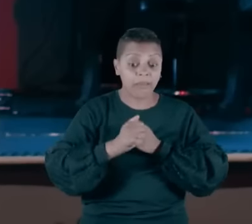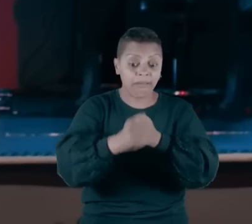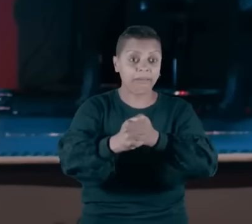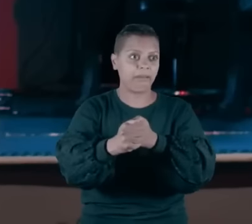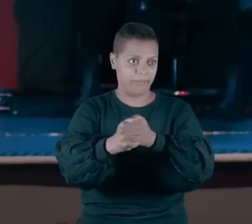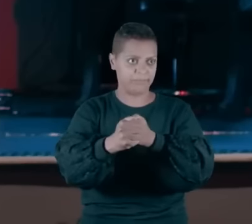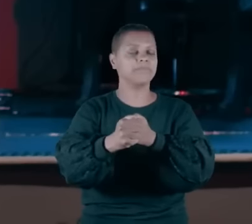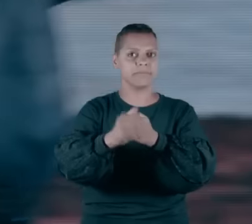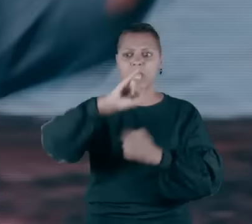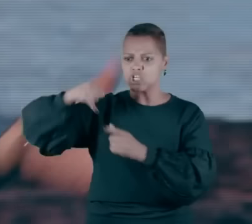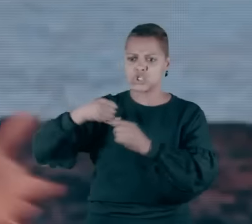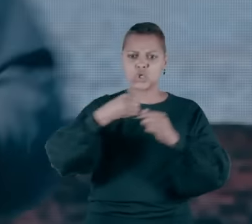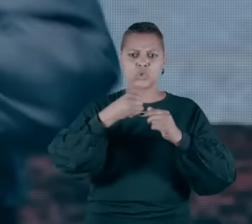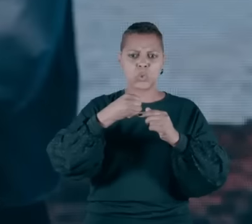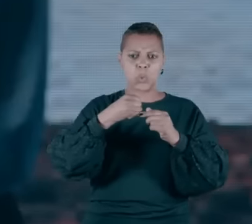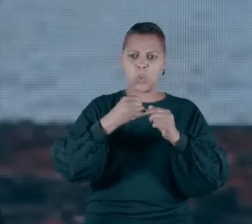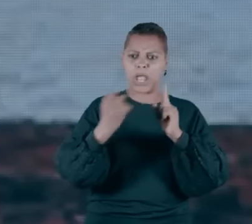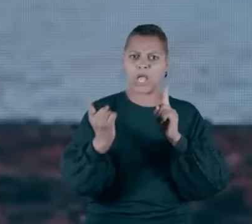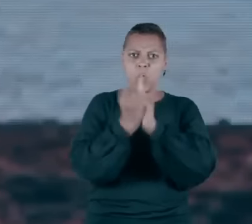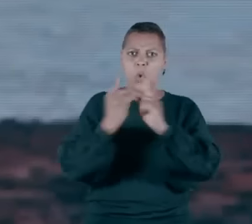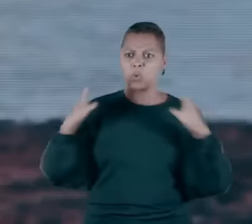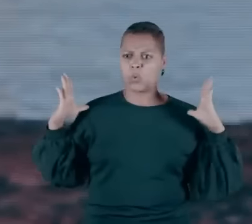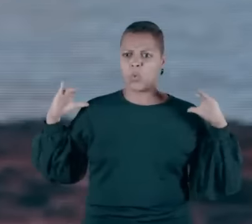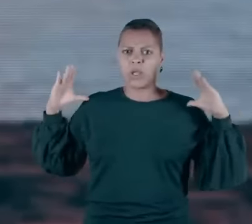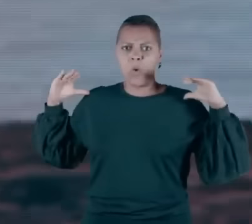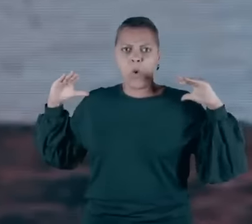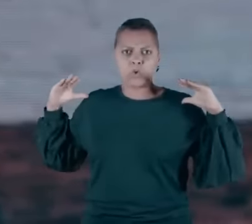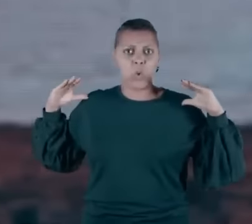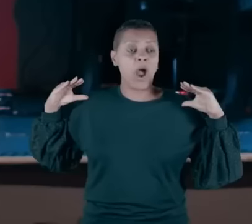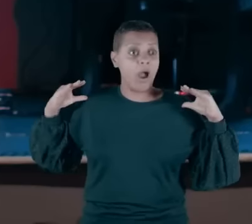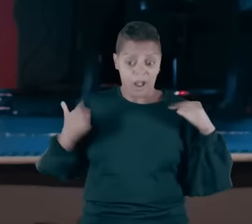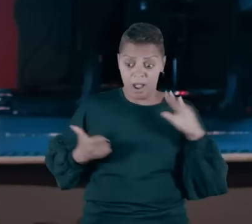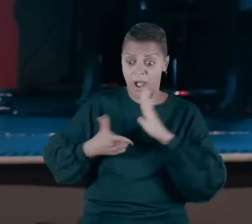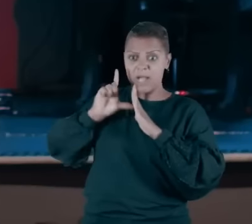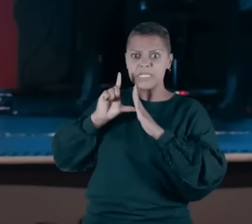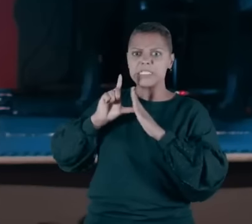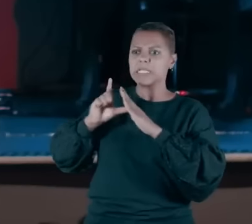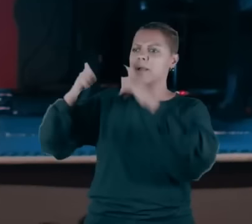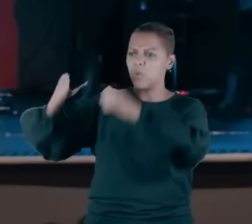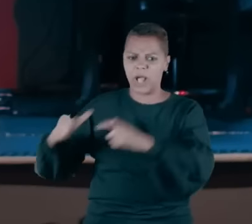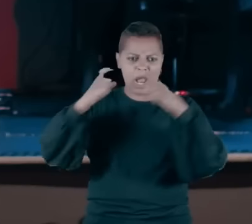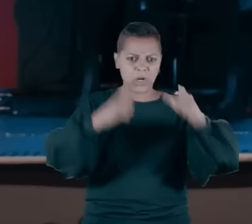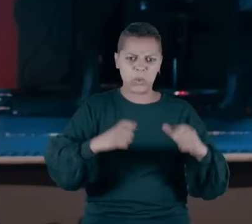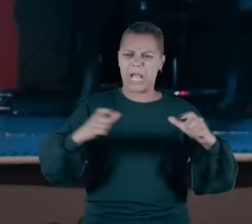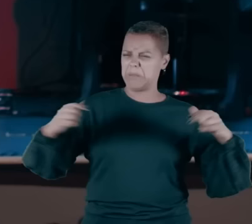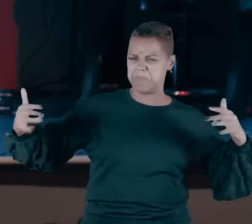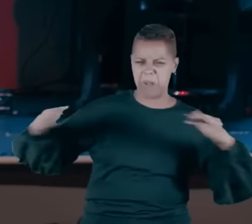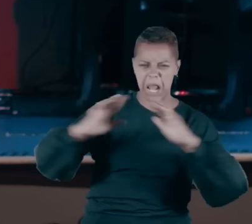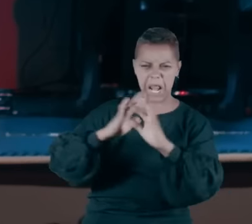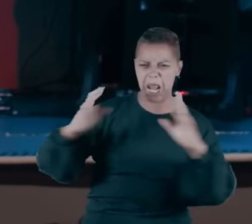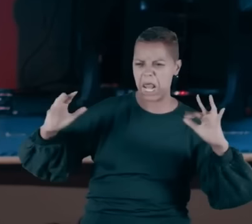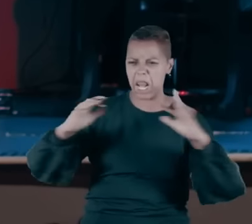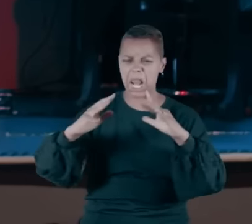encontro com o anjo do Senhor um dia antes da grande batalha ele tinha que enfrentar uma cidade murada uma cidade poderosa